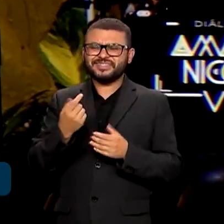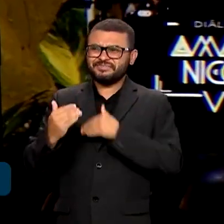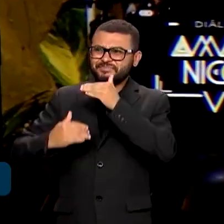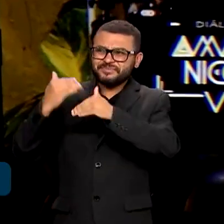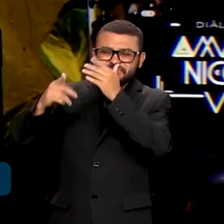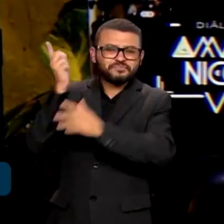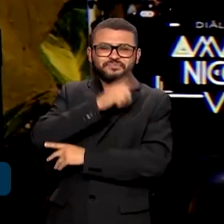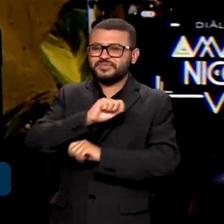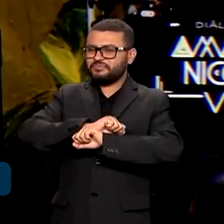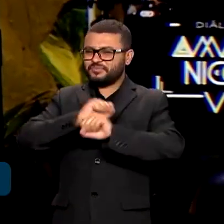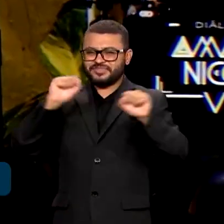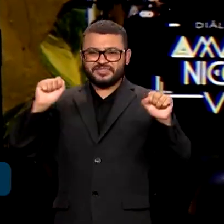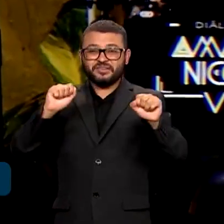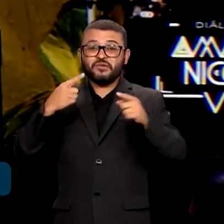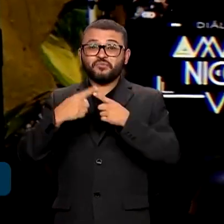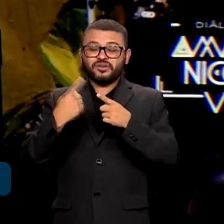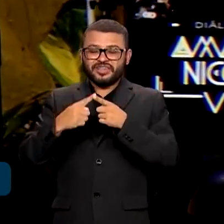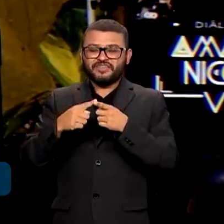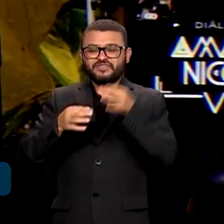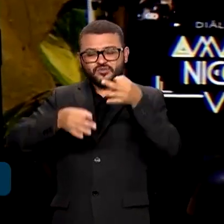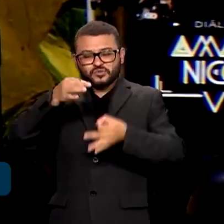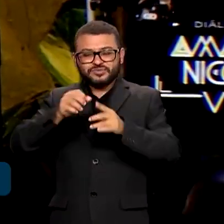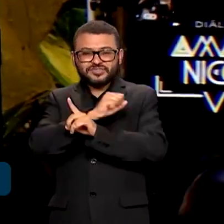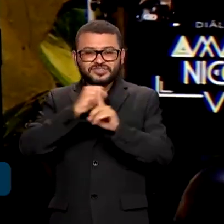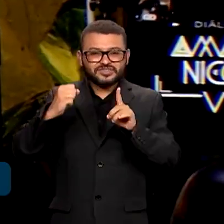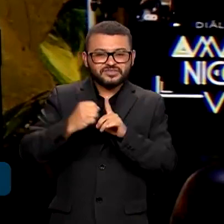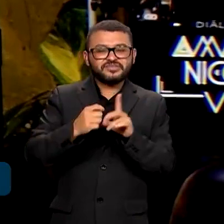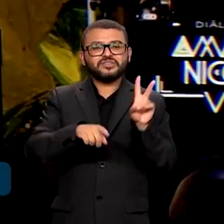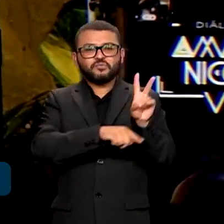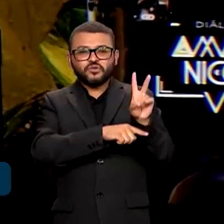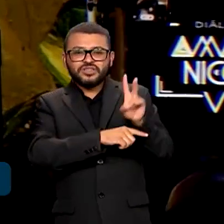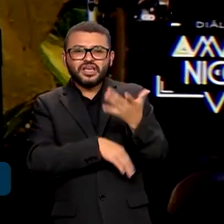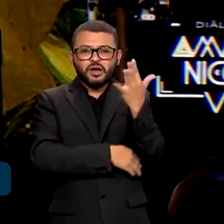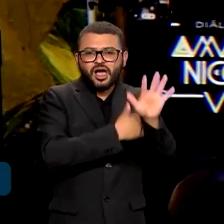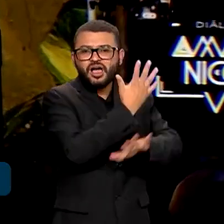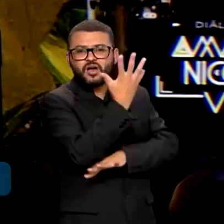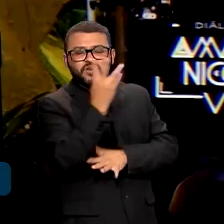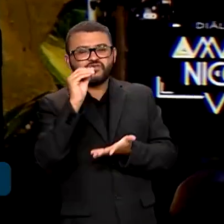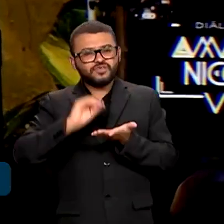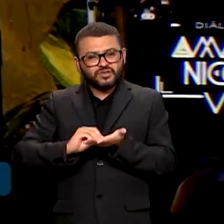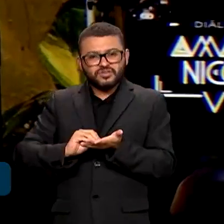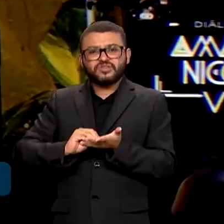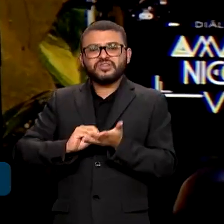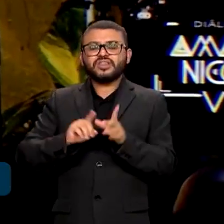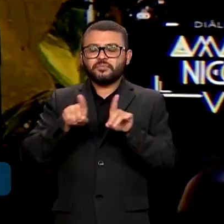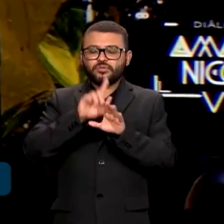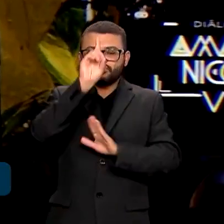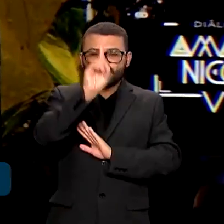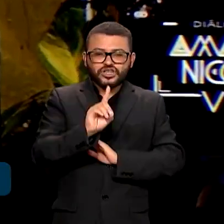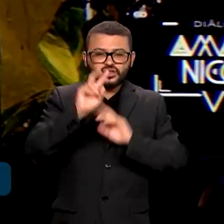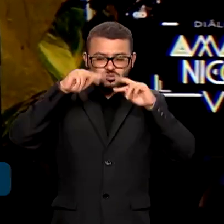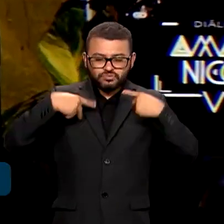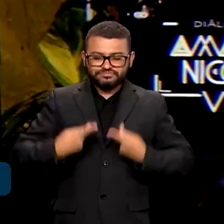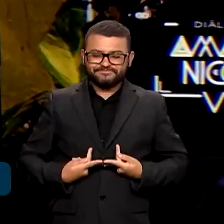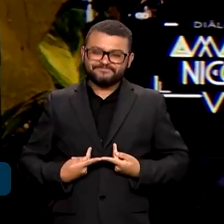avançar na defesa da justiça social, da proteção do meio ambiente e dos direitos humanos.